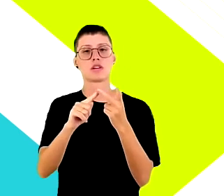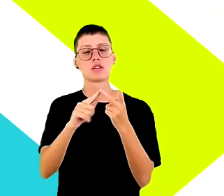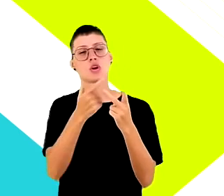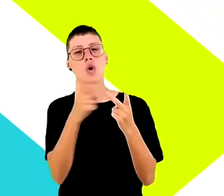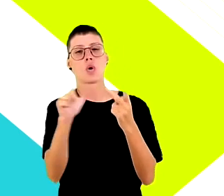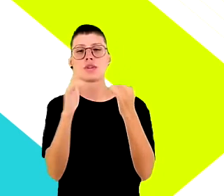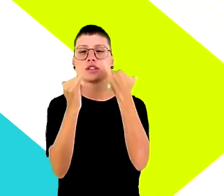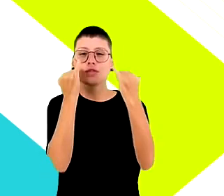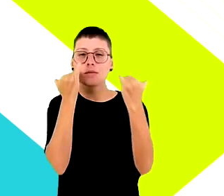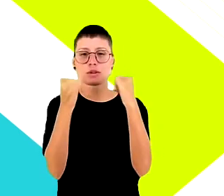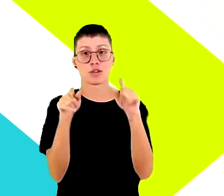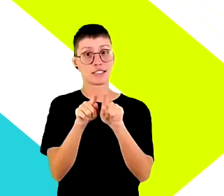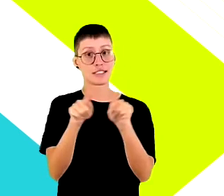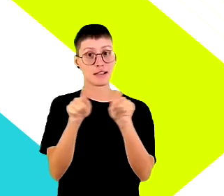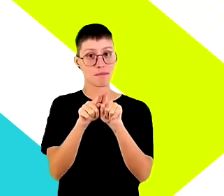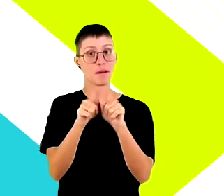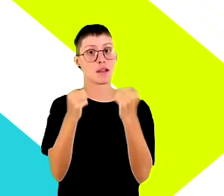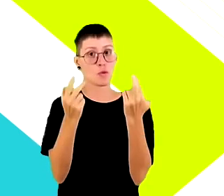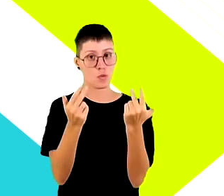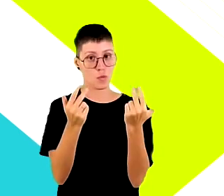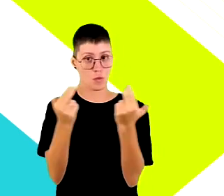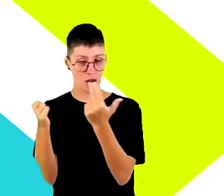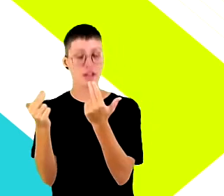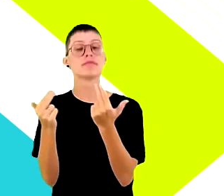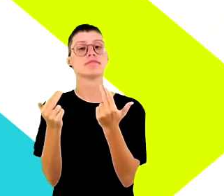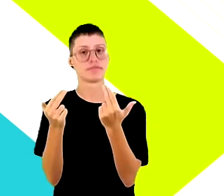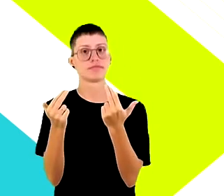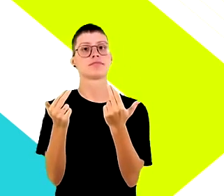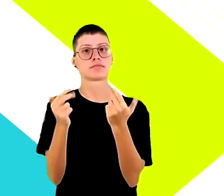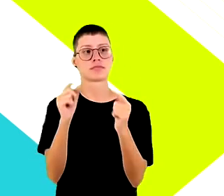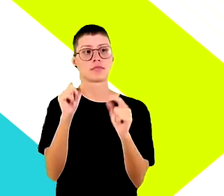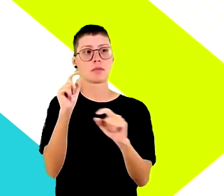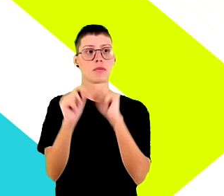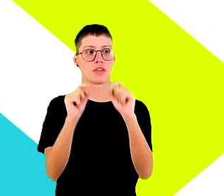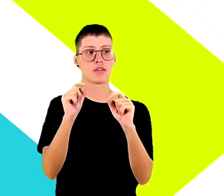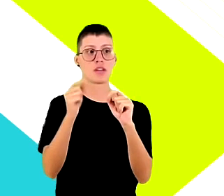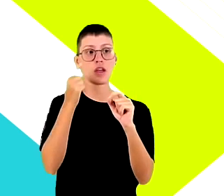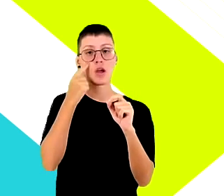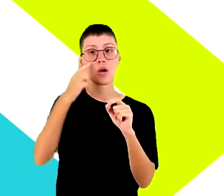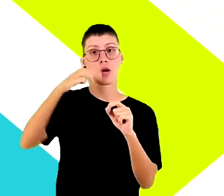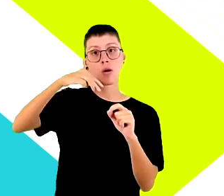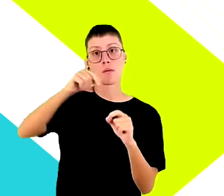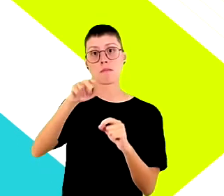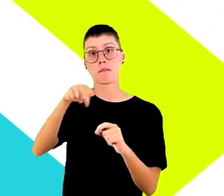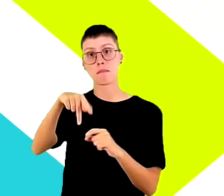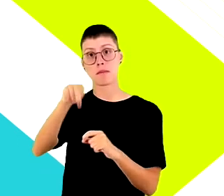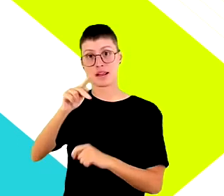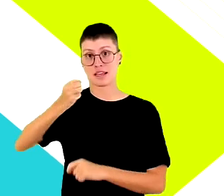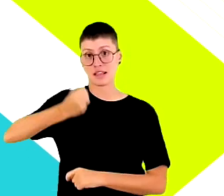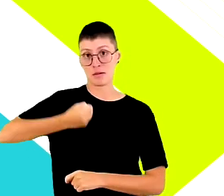informações. Então, esse aqui é o Mark III. Né? Alguns dizem que parece